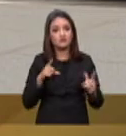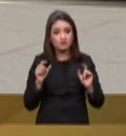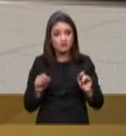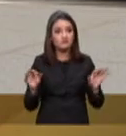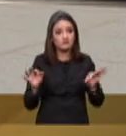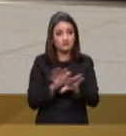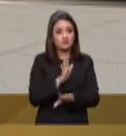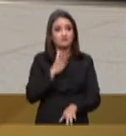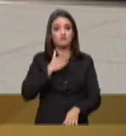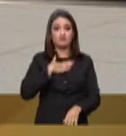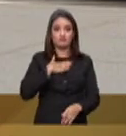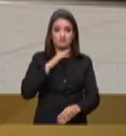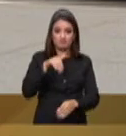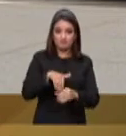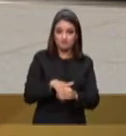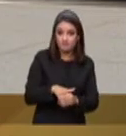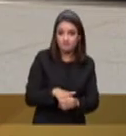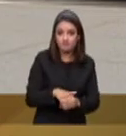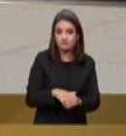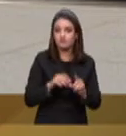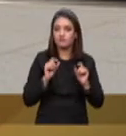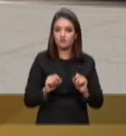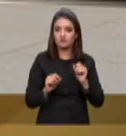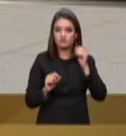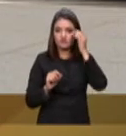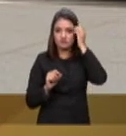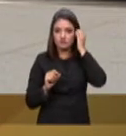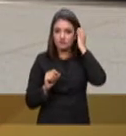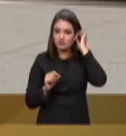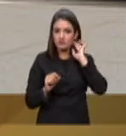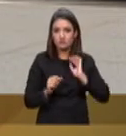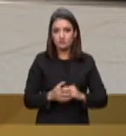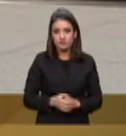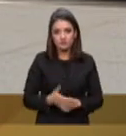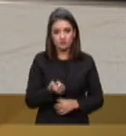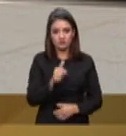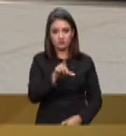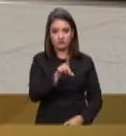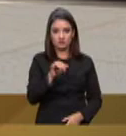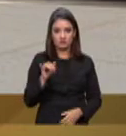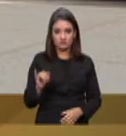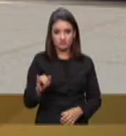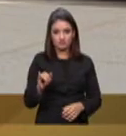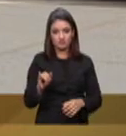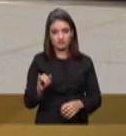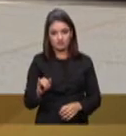presidente, não avanço no sentido de declarar nesta ação direta a